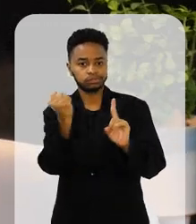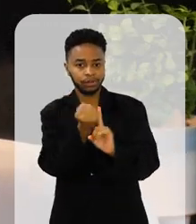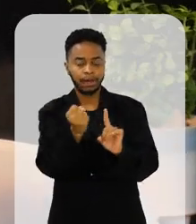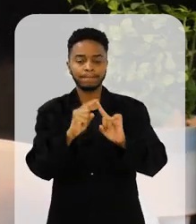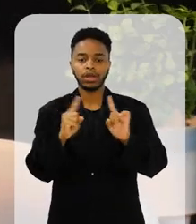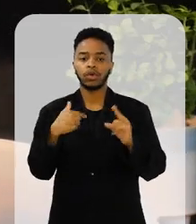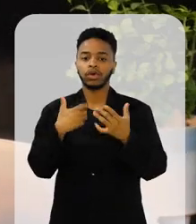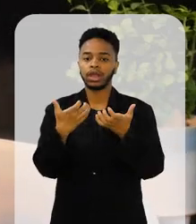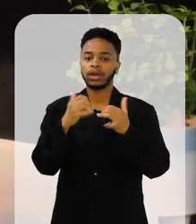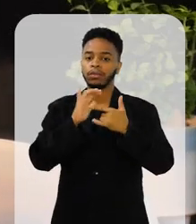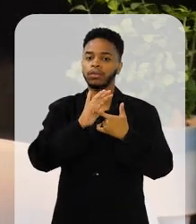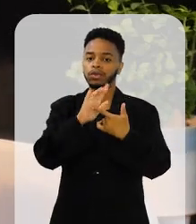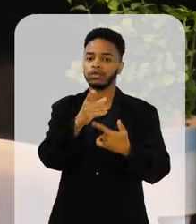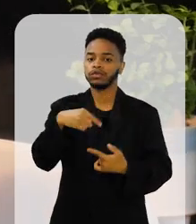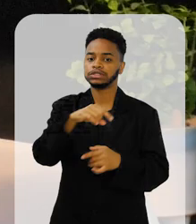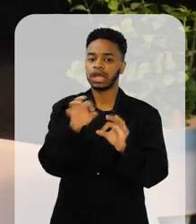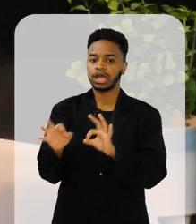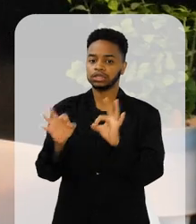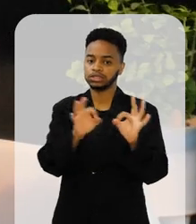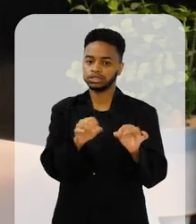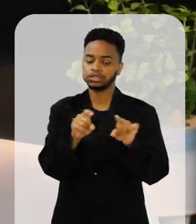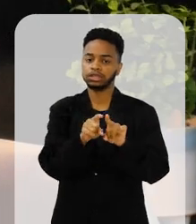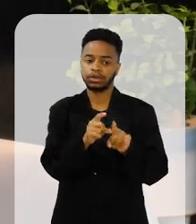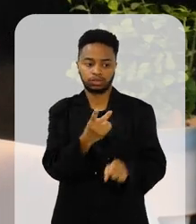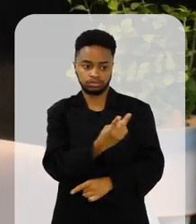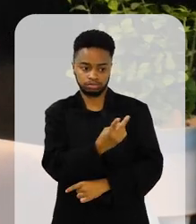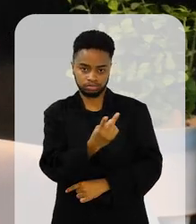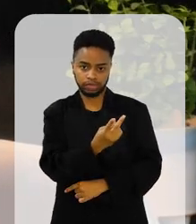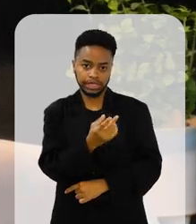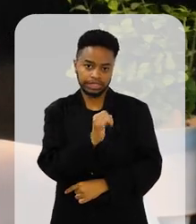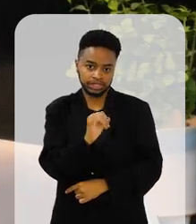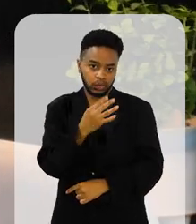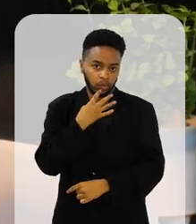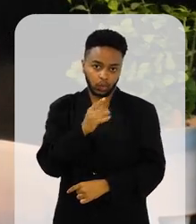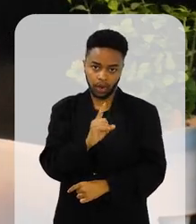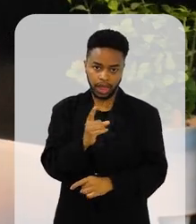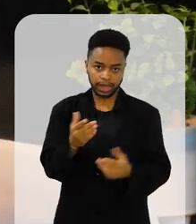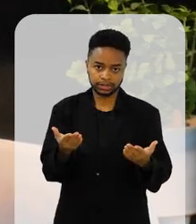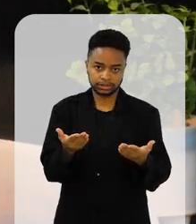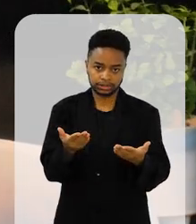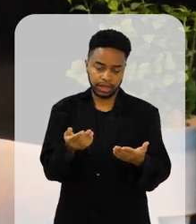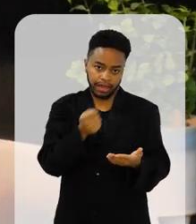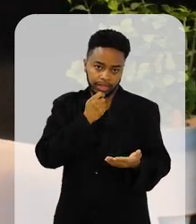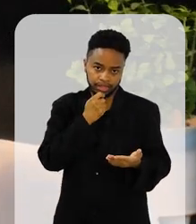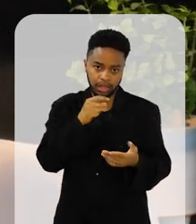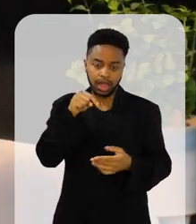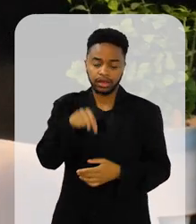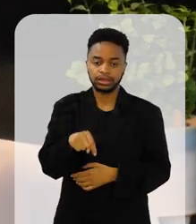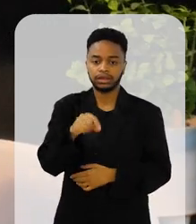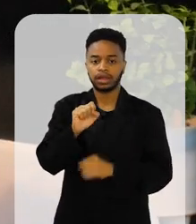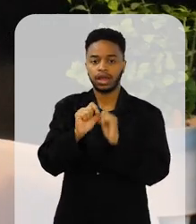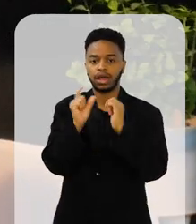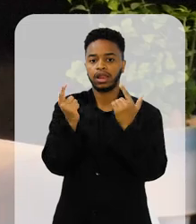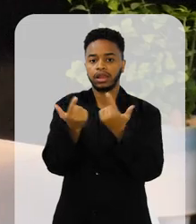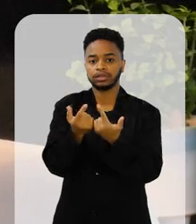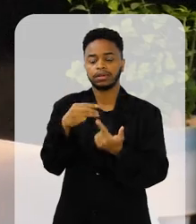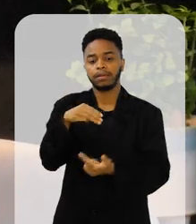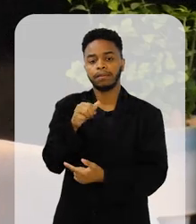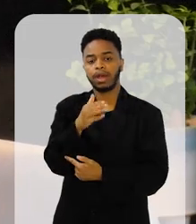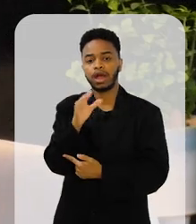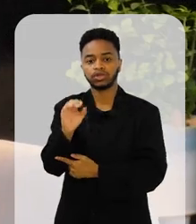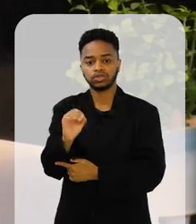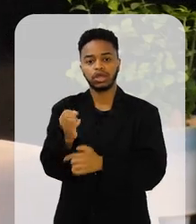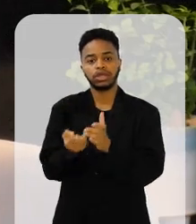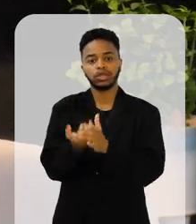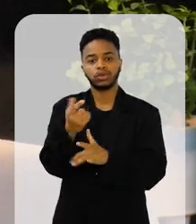pontuar, principalmente para vocês que estão nos assistindo, e vocês, as senhoras, se ainda não conhecem, aqui na Alerje, em março, foi